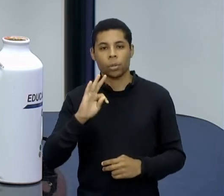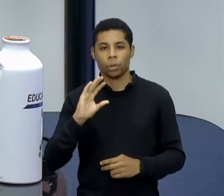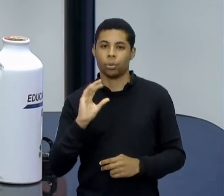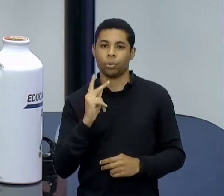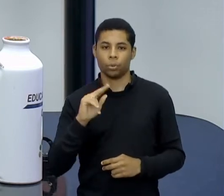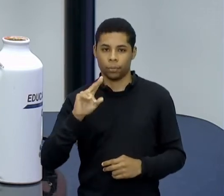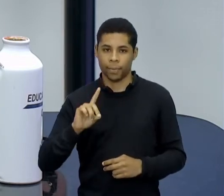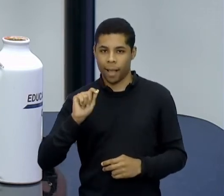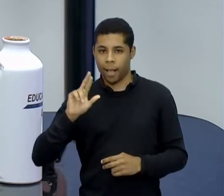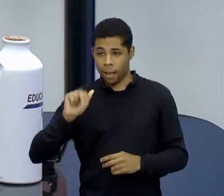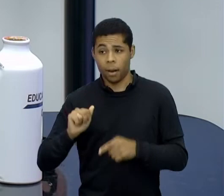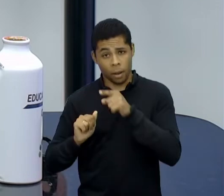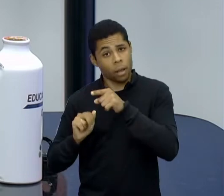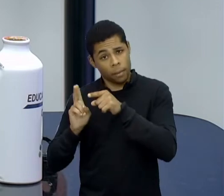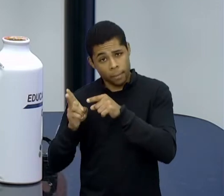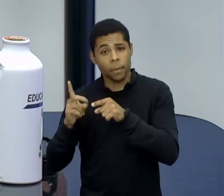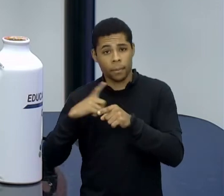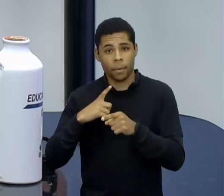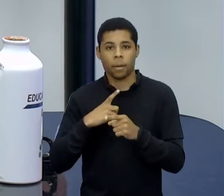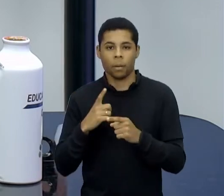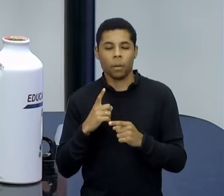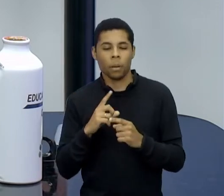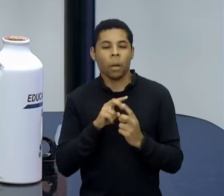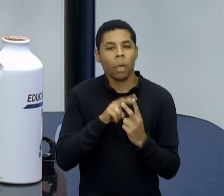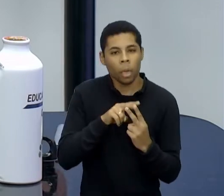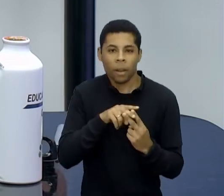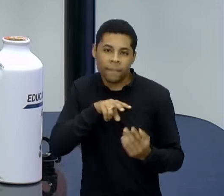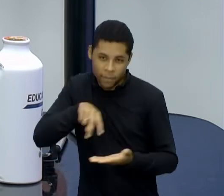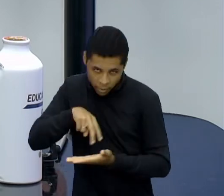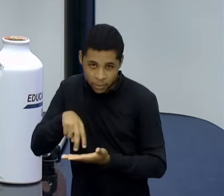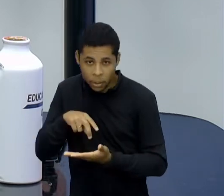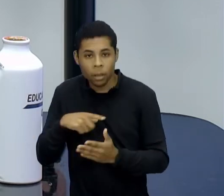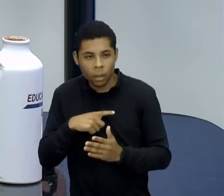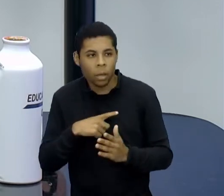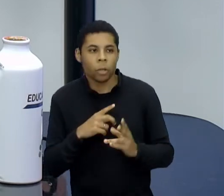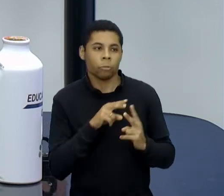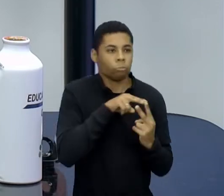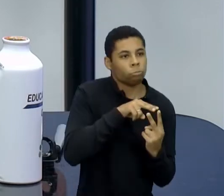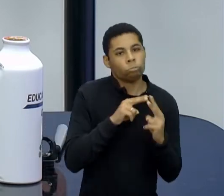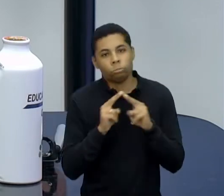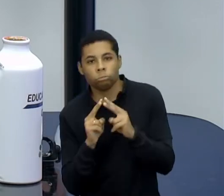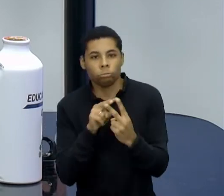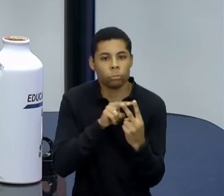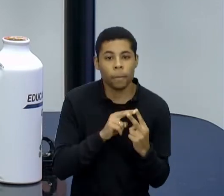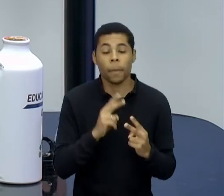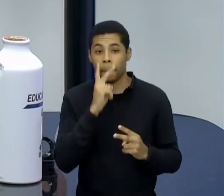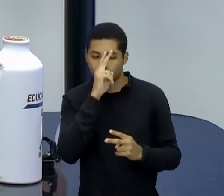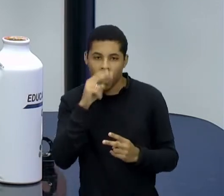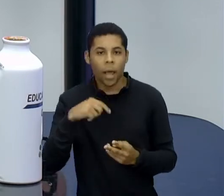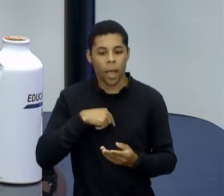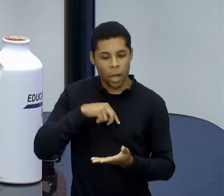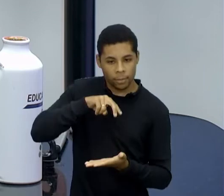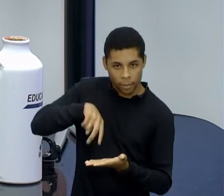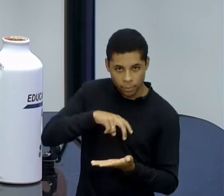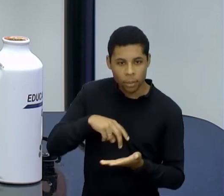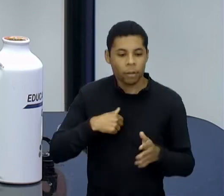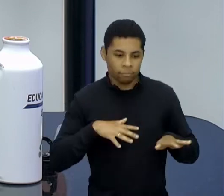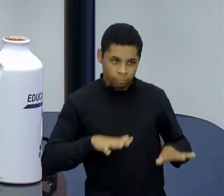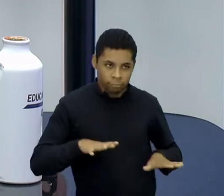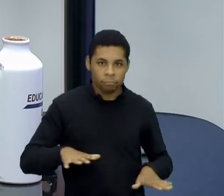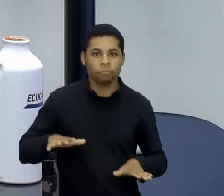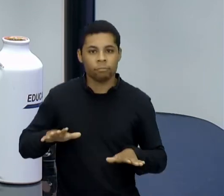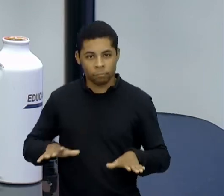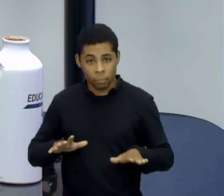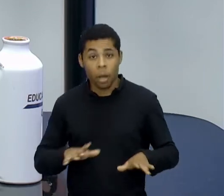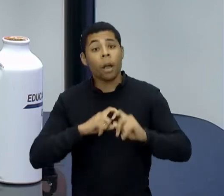dançantes. Porque ela engloba ali movimentos que parecem que você está dançando, porém é um